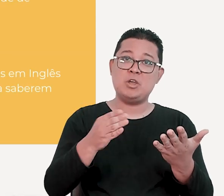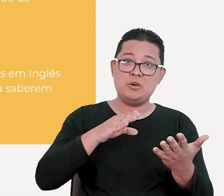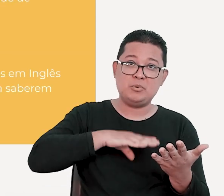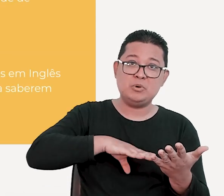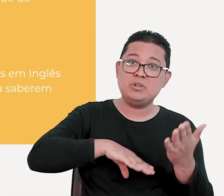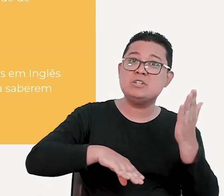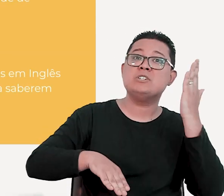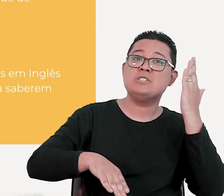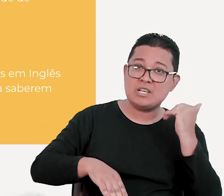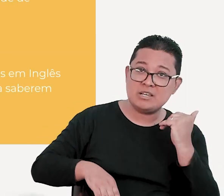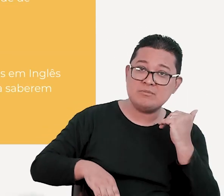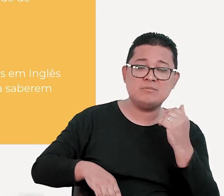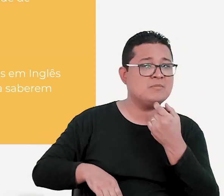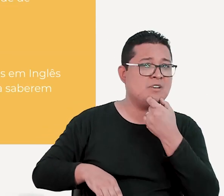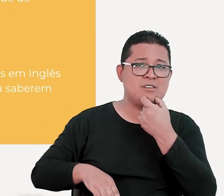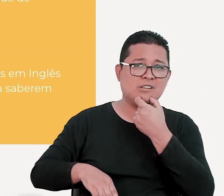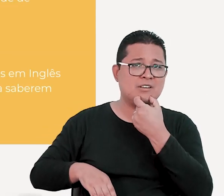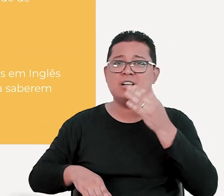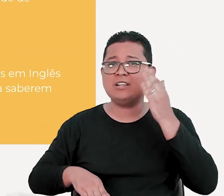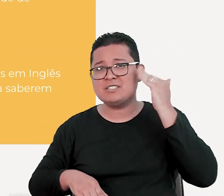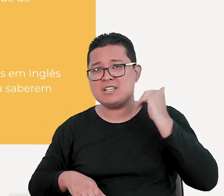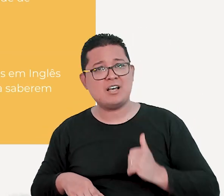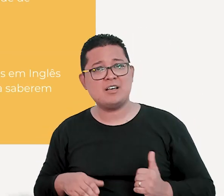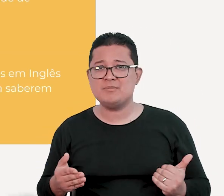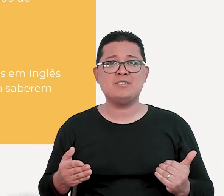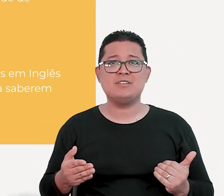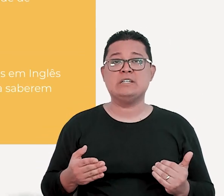inglês também. É um esforço,